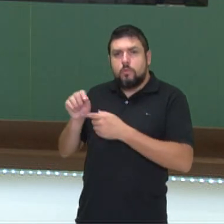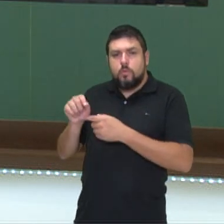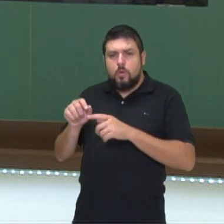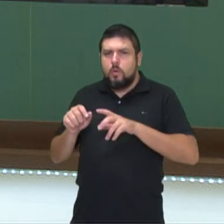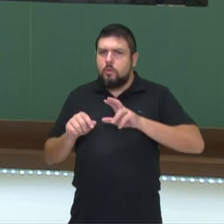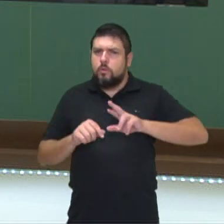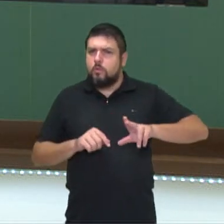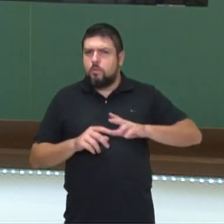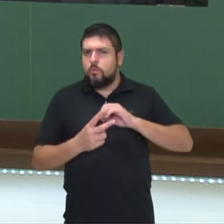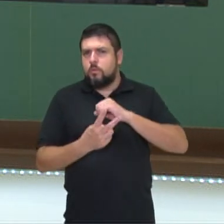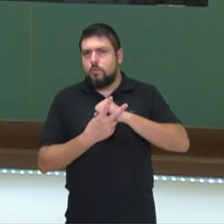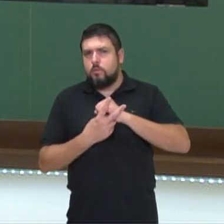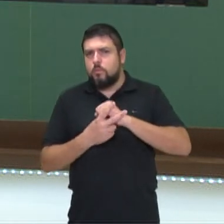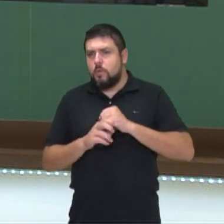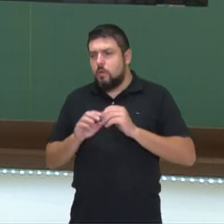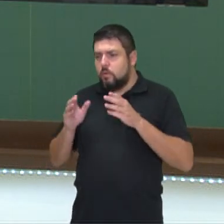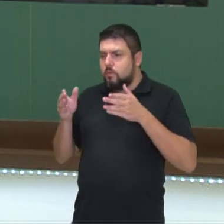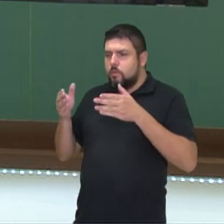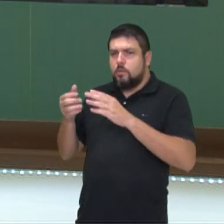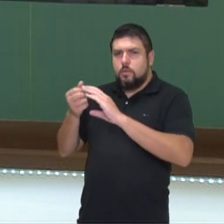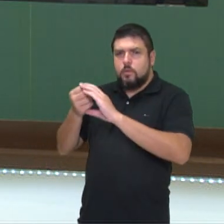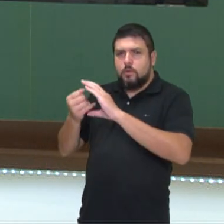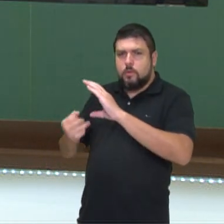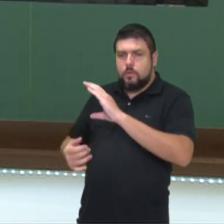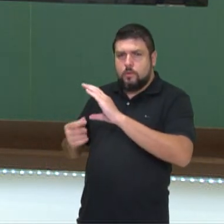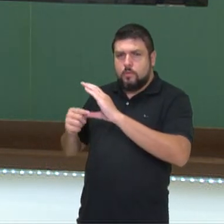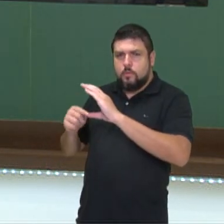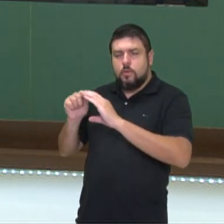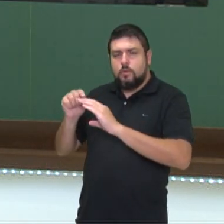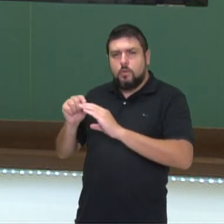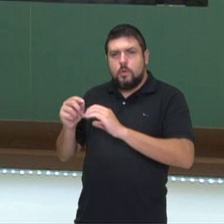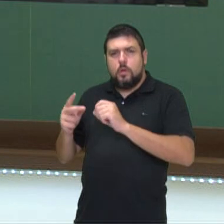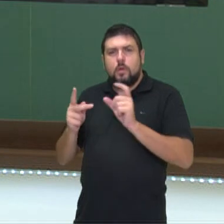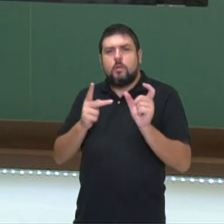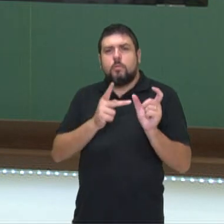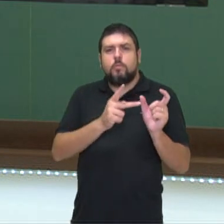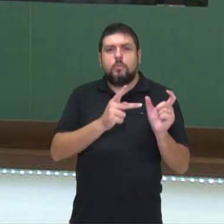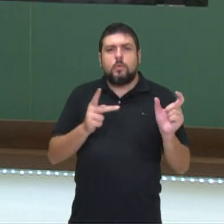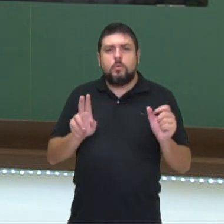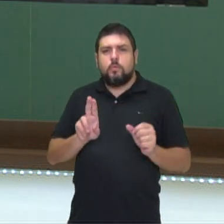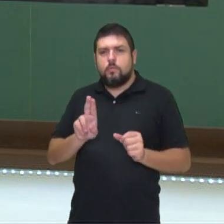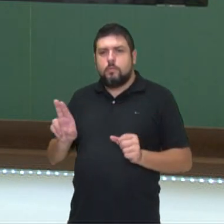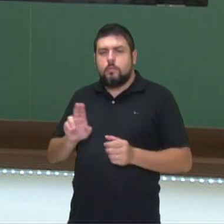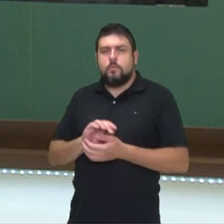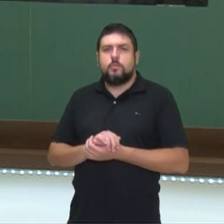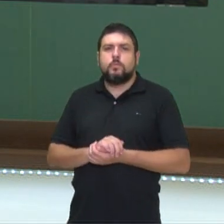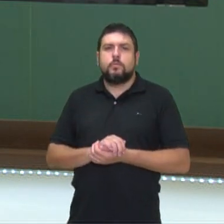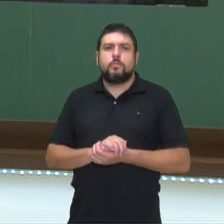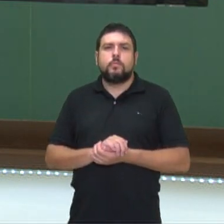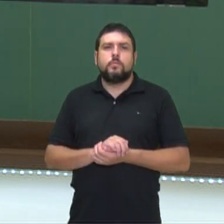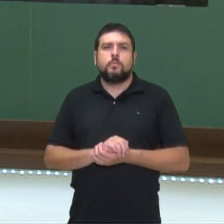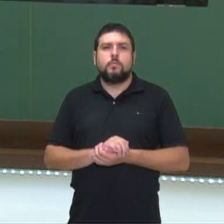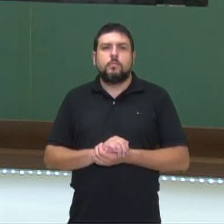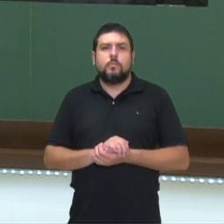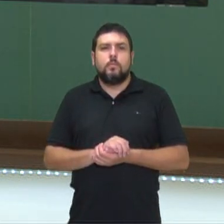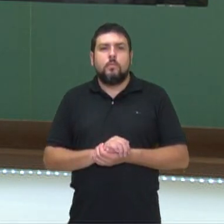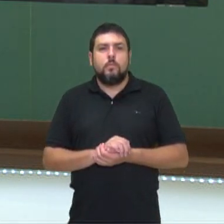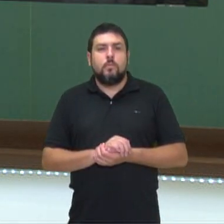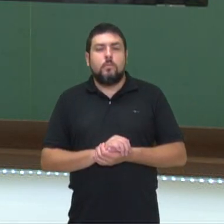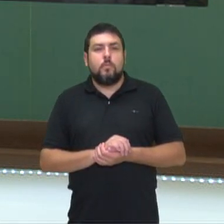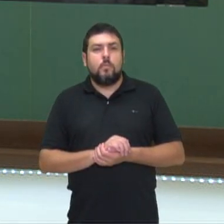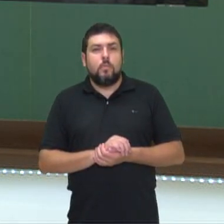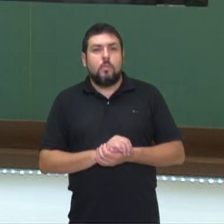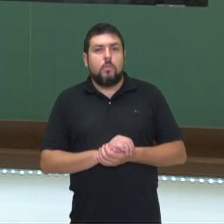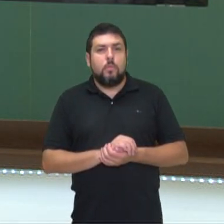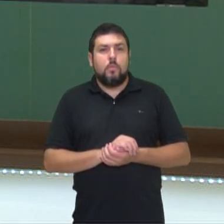verbo, não é uma ação, e sim uma característica. Diferente do predicado verbal, um homem percorre o mundo